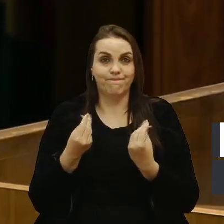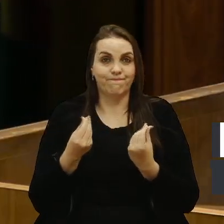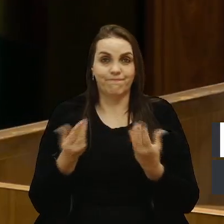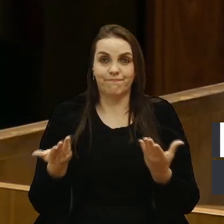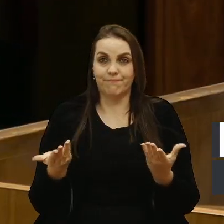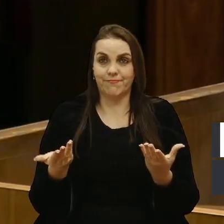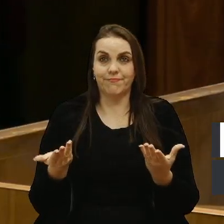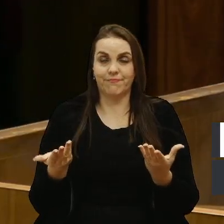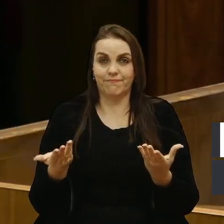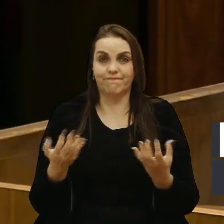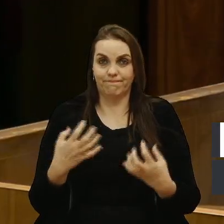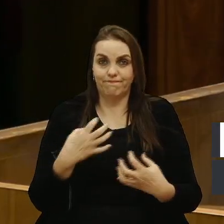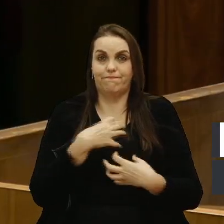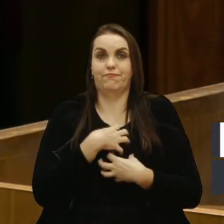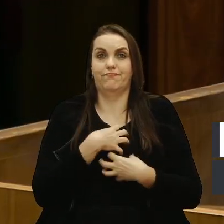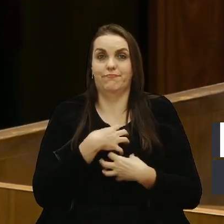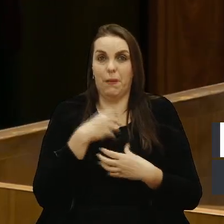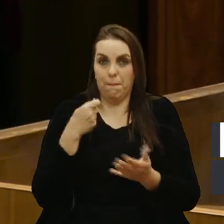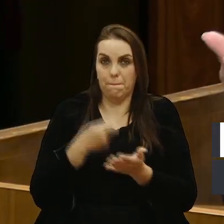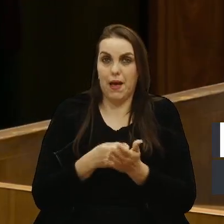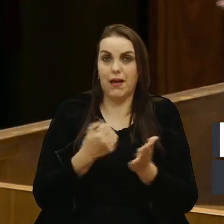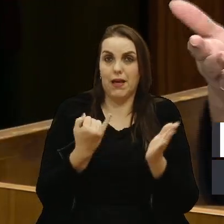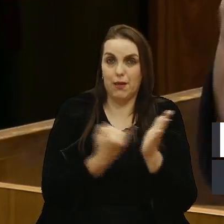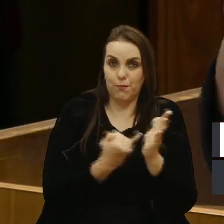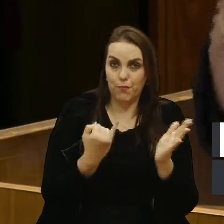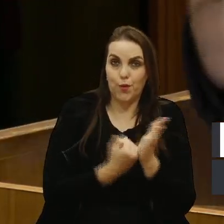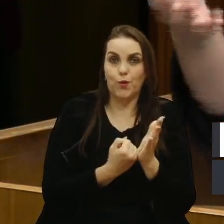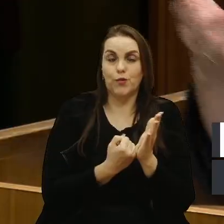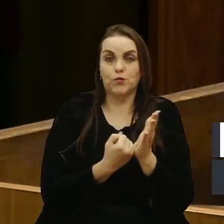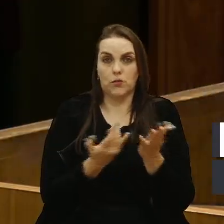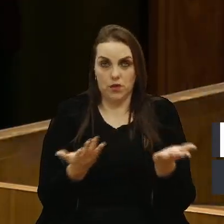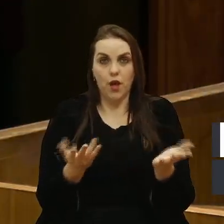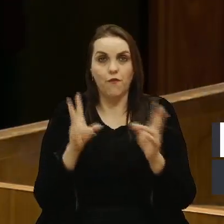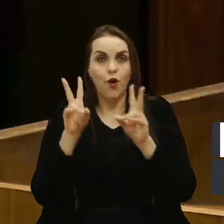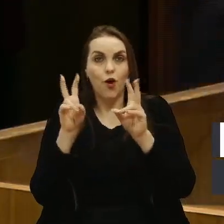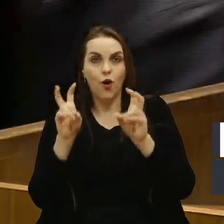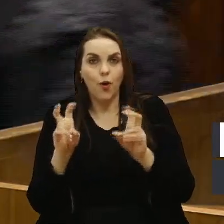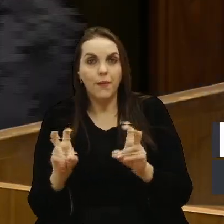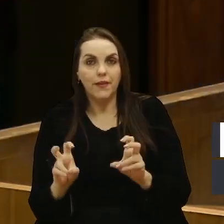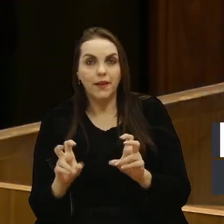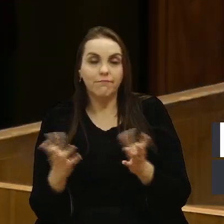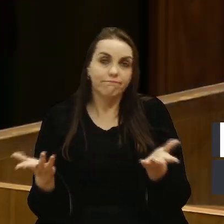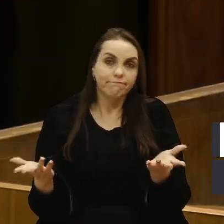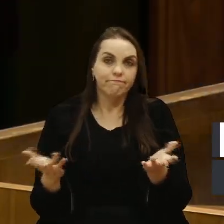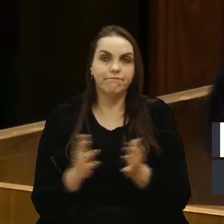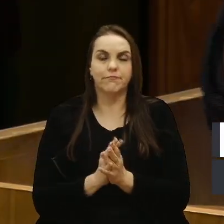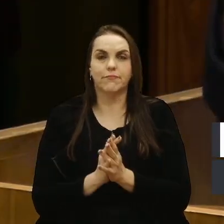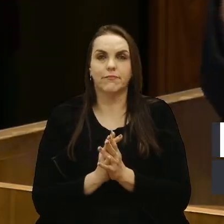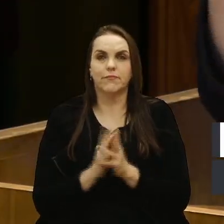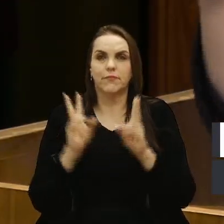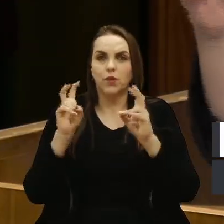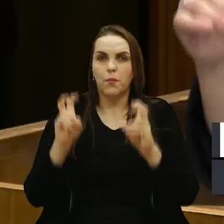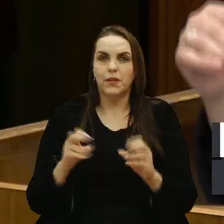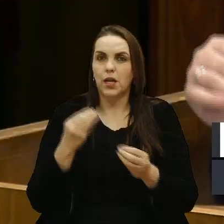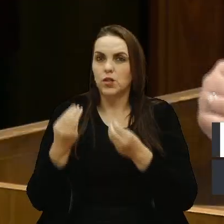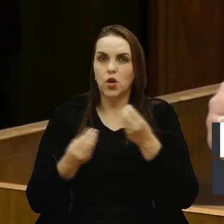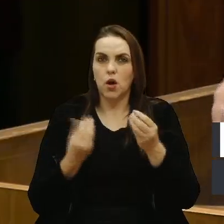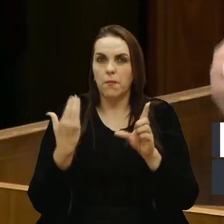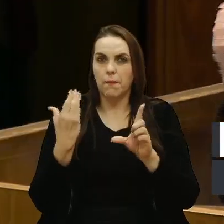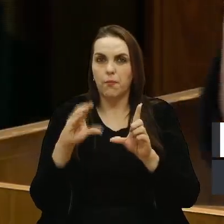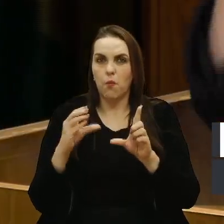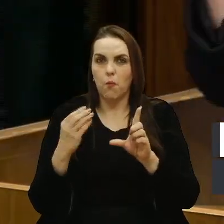né, elas pagam seus impostos, elas se sentiram, vou comentar sobre isso. E os comentários, assim como eram feitos,